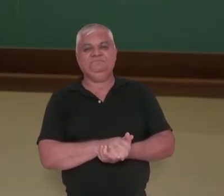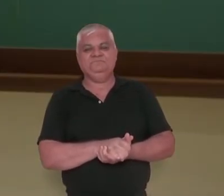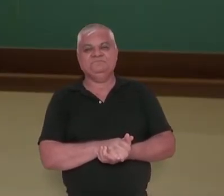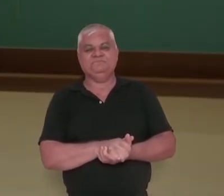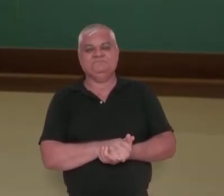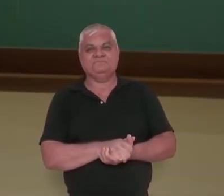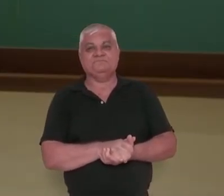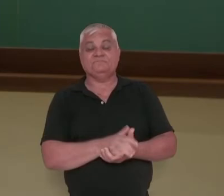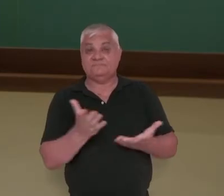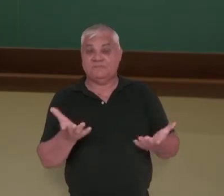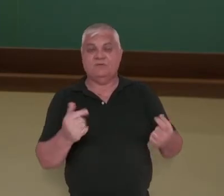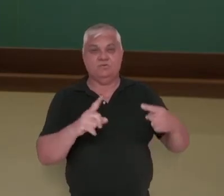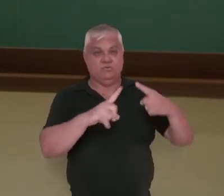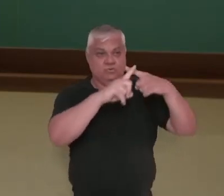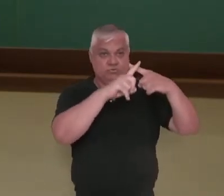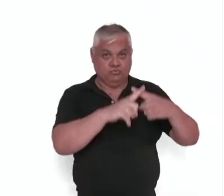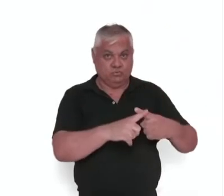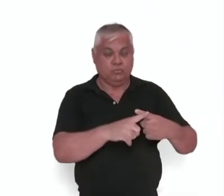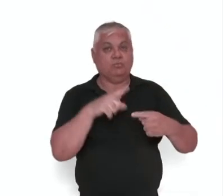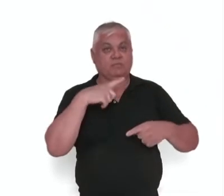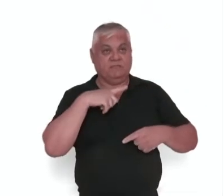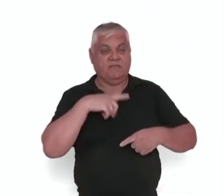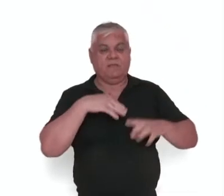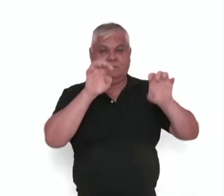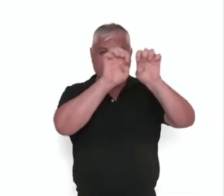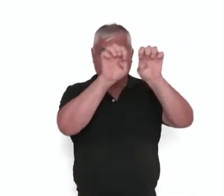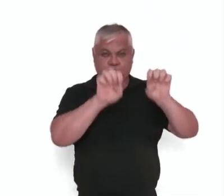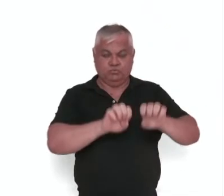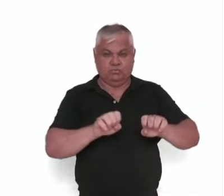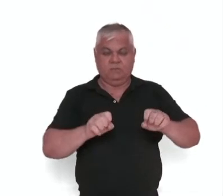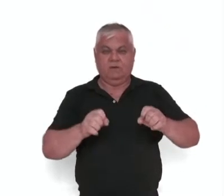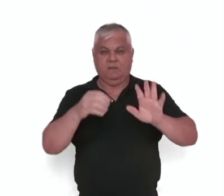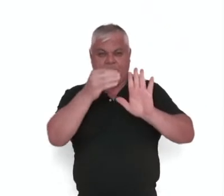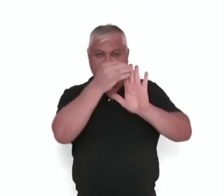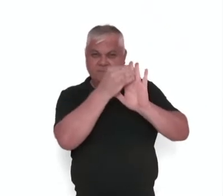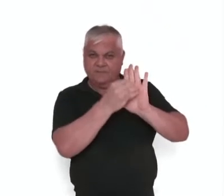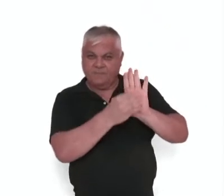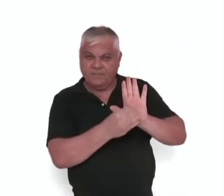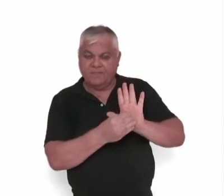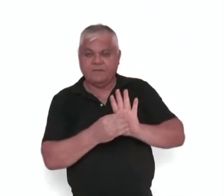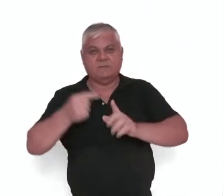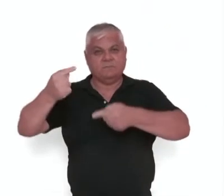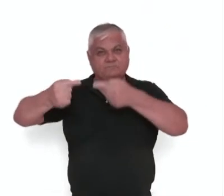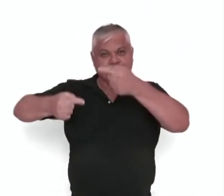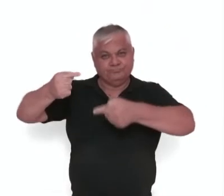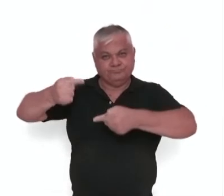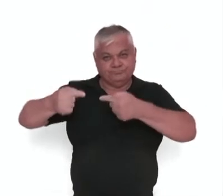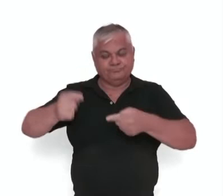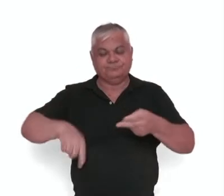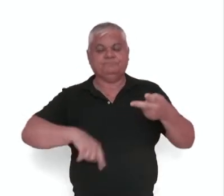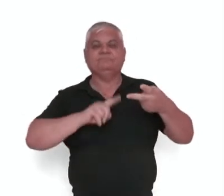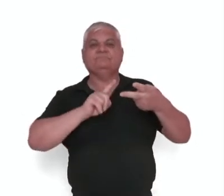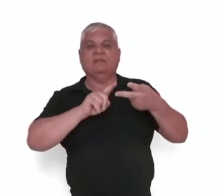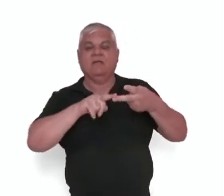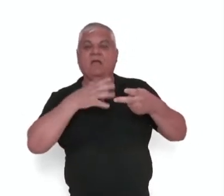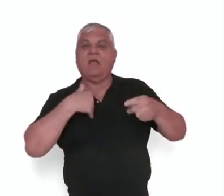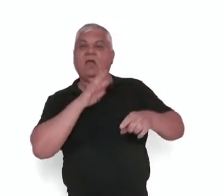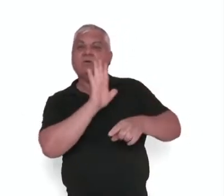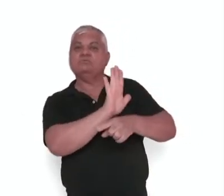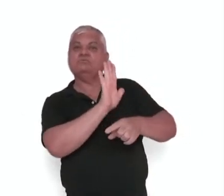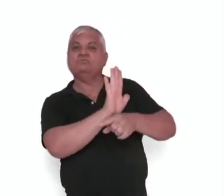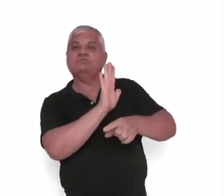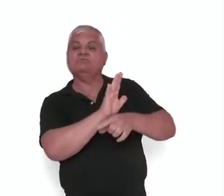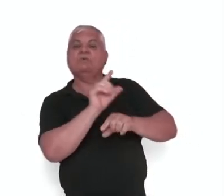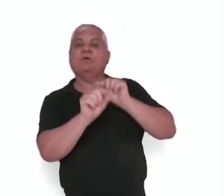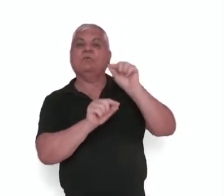Basicamente são jogos, então, com estrutura competitiva, que contém elementos de cooperação, favorecendo a